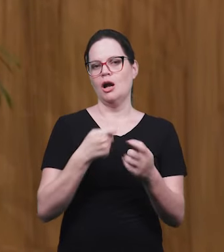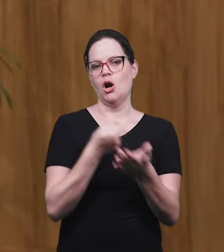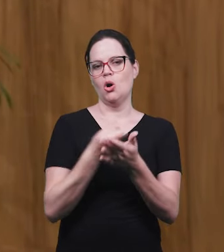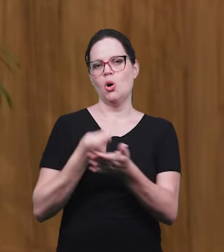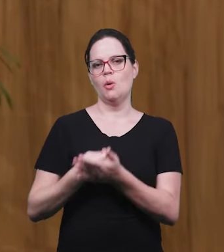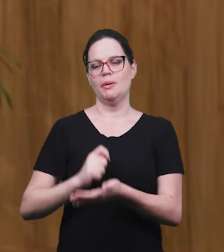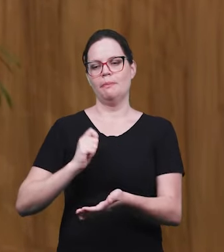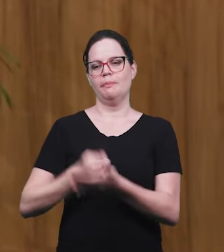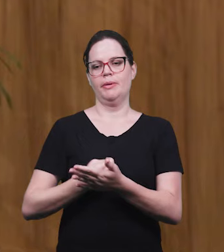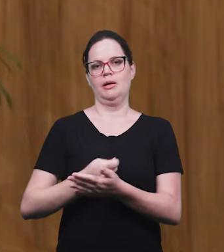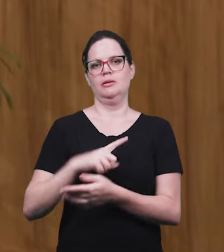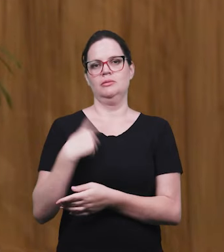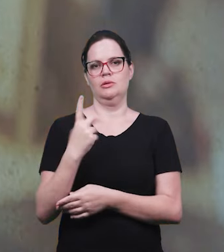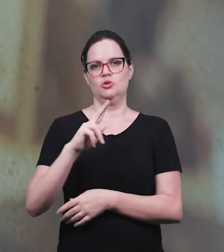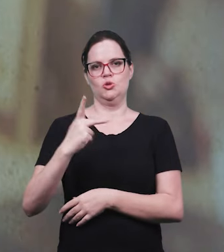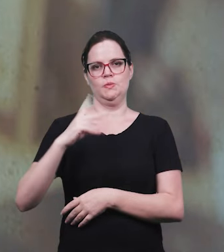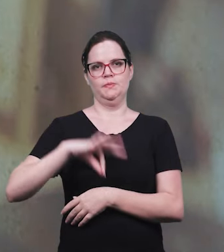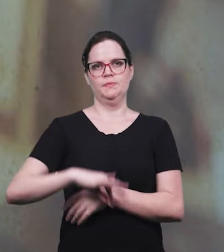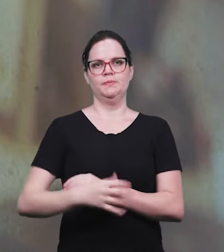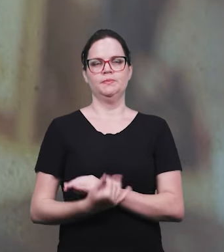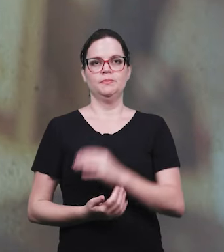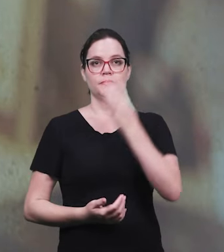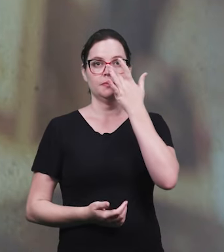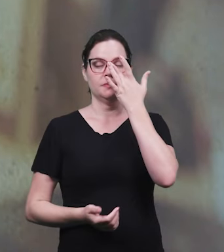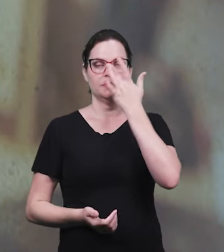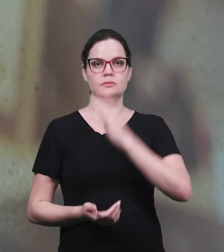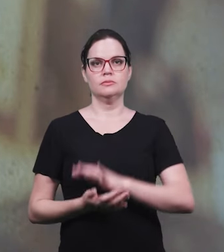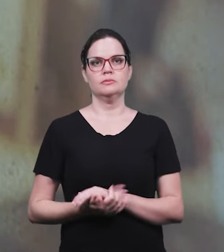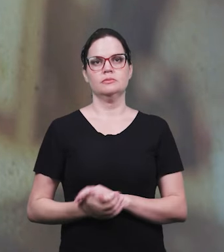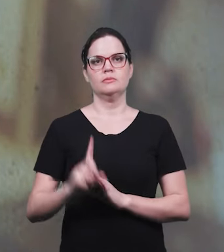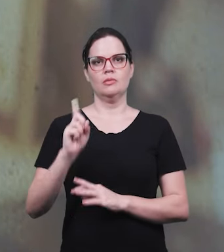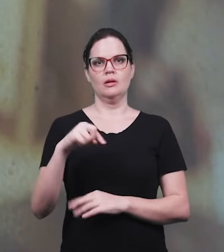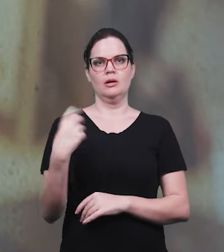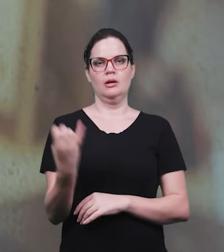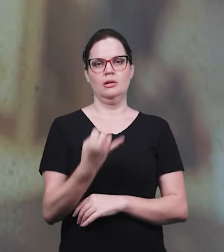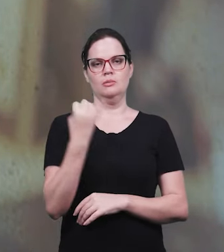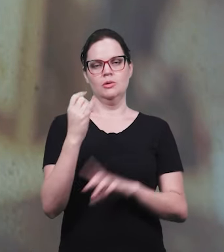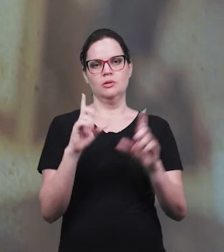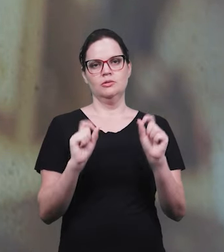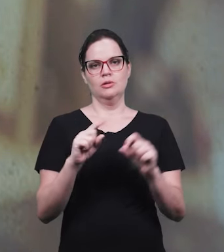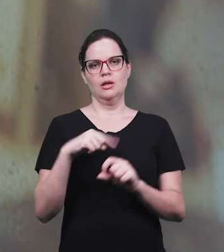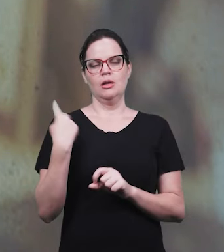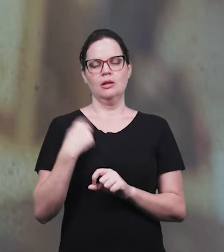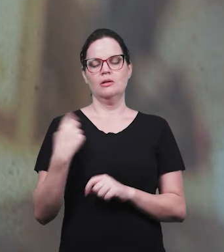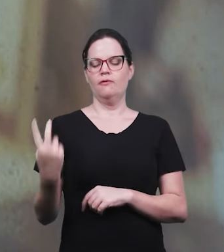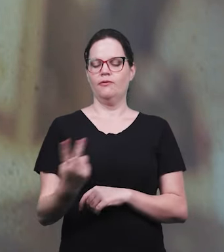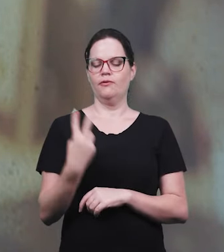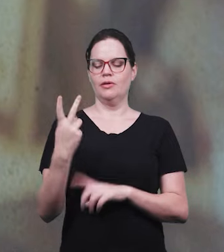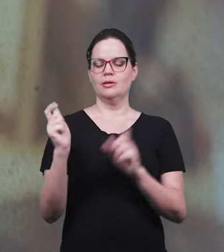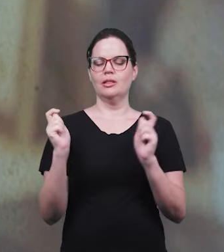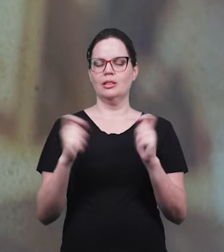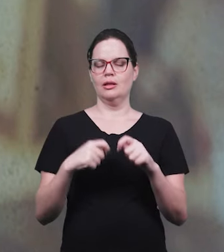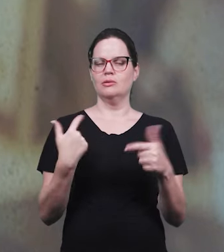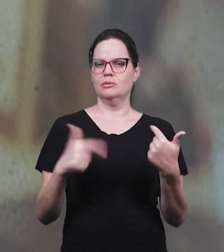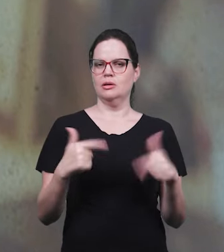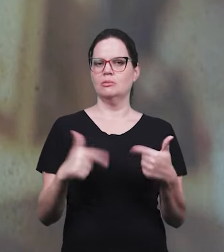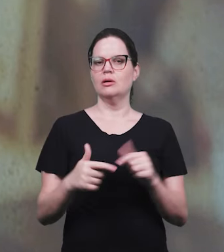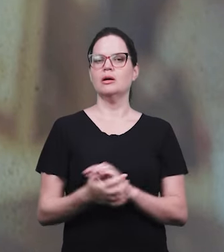cobrar esses honorários advocatícios. Doutor Rodrigo, é importante que possamos valorizar o nosso